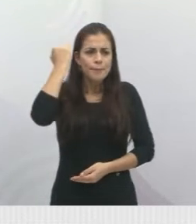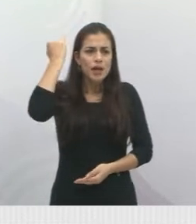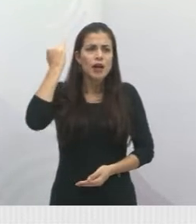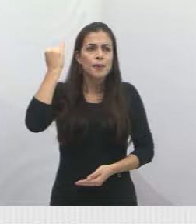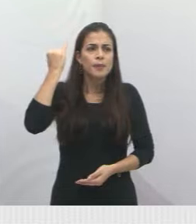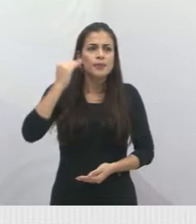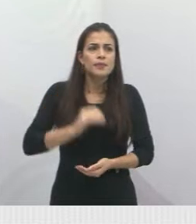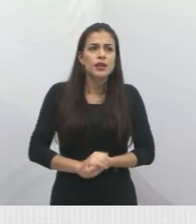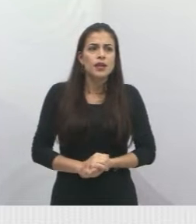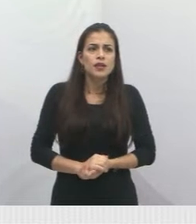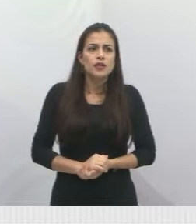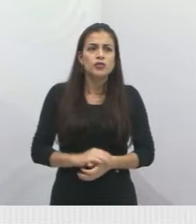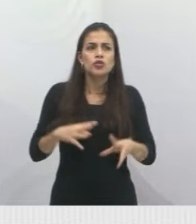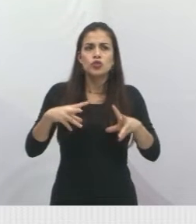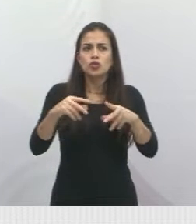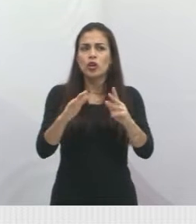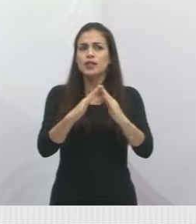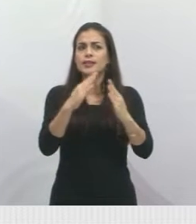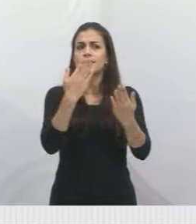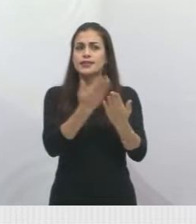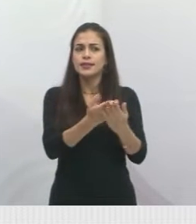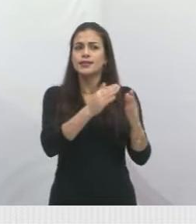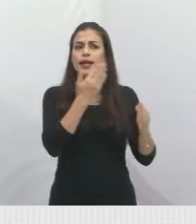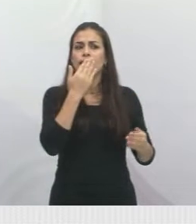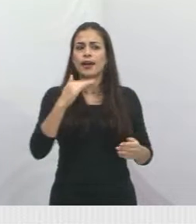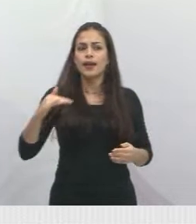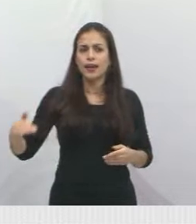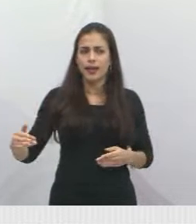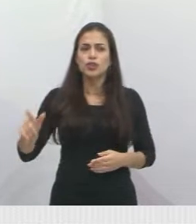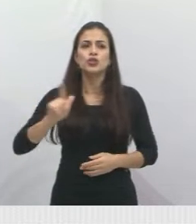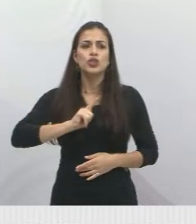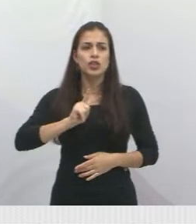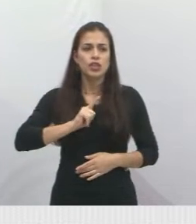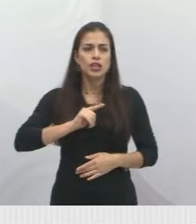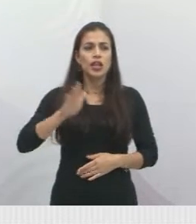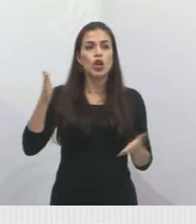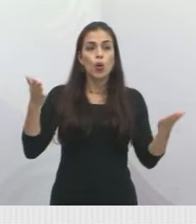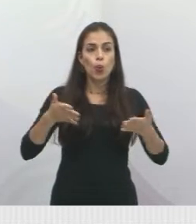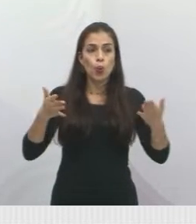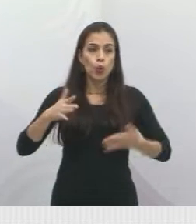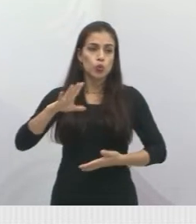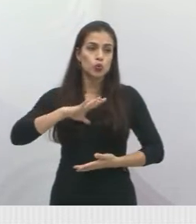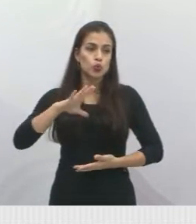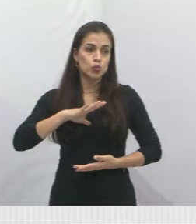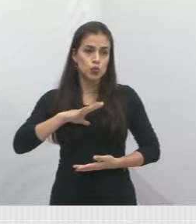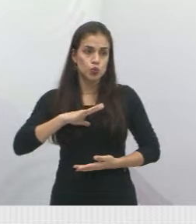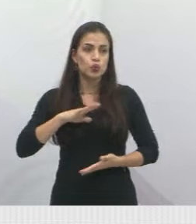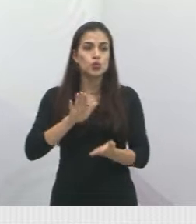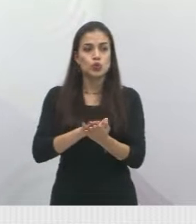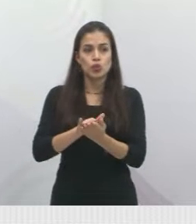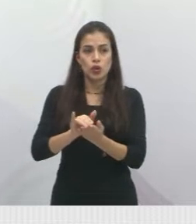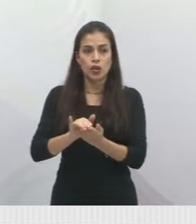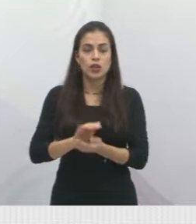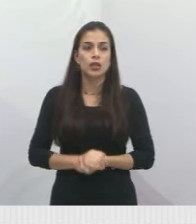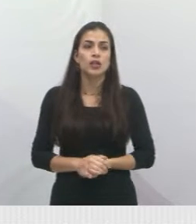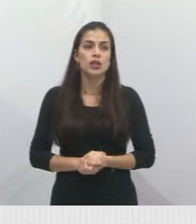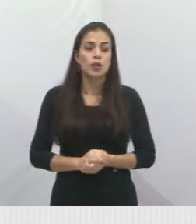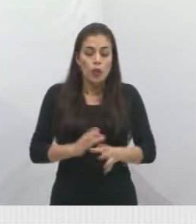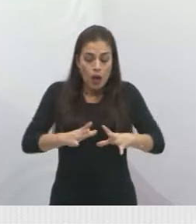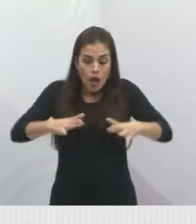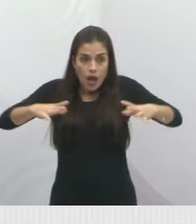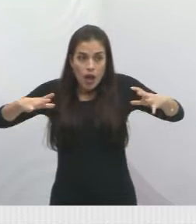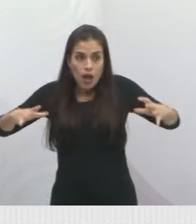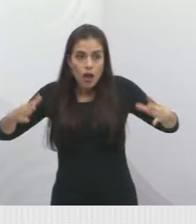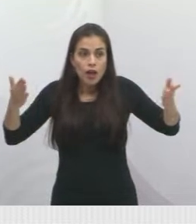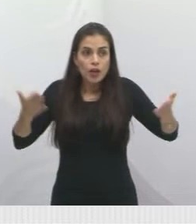hoje de todas as creches que nós temos no nosso município, que foram ampliadas e que foram hoje